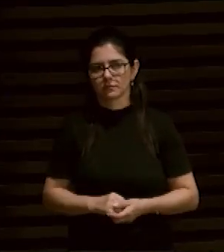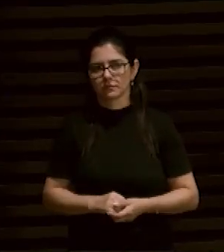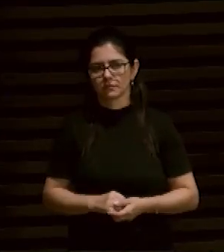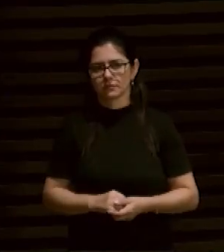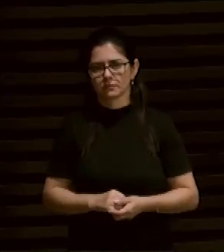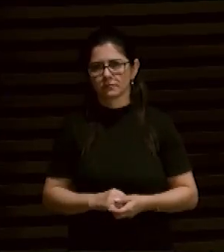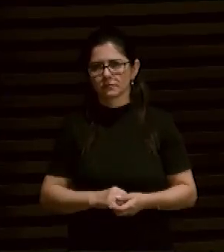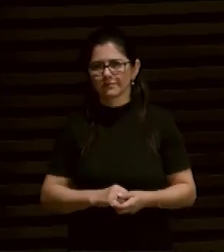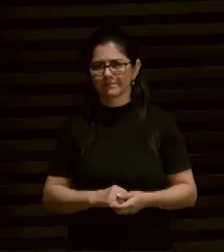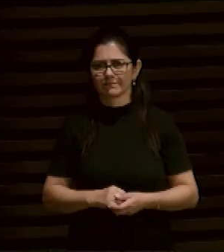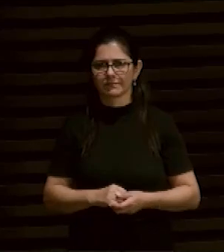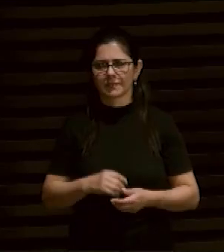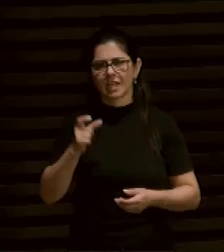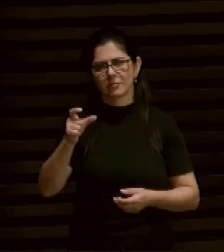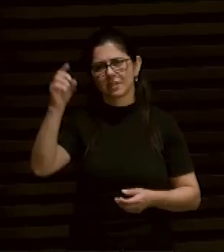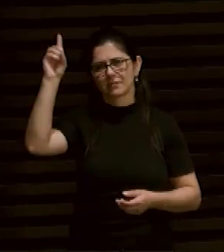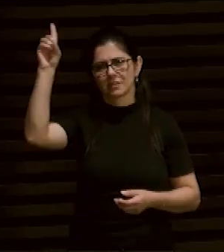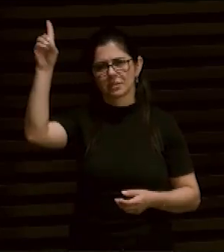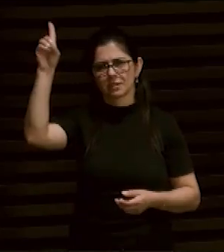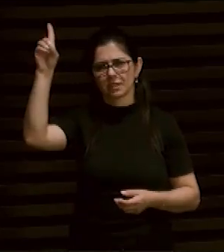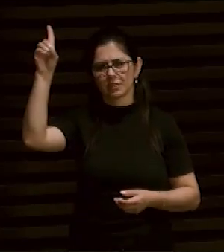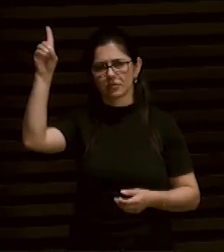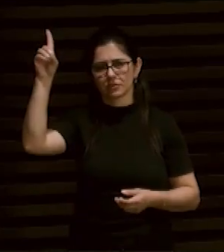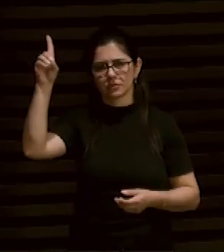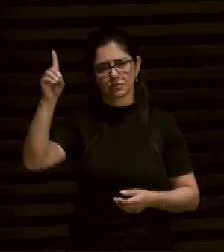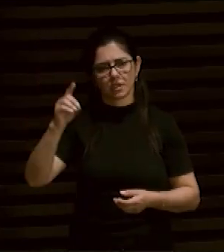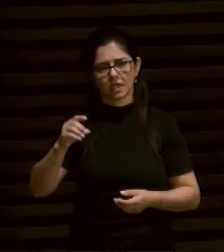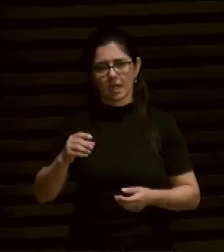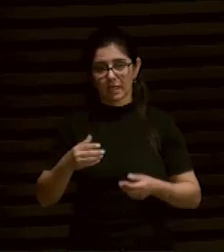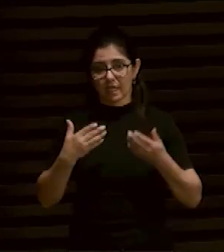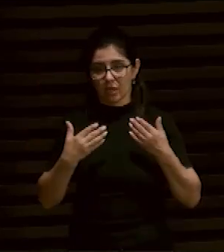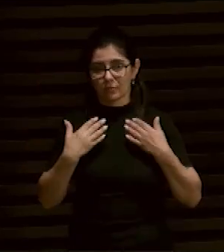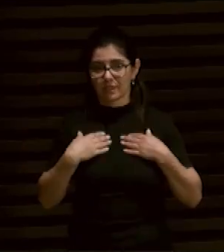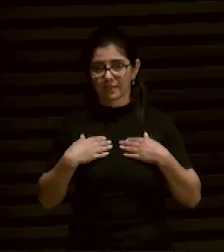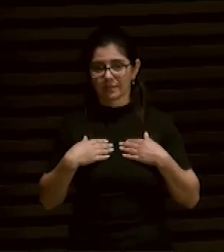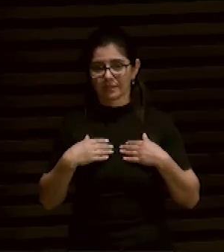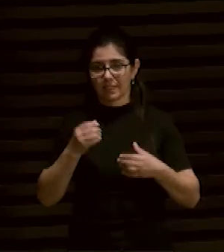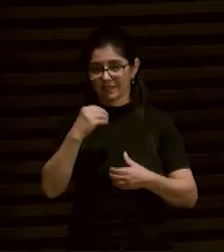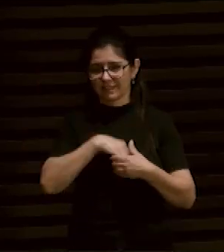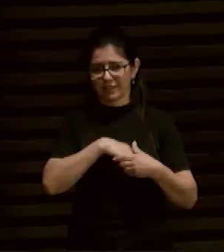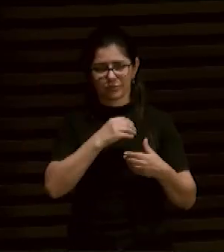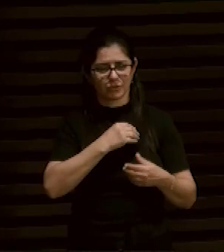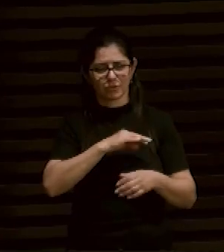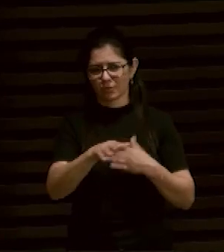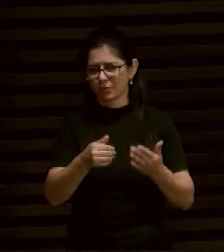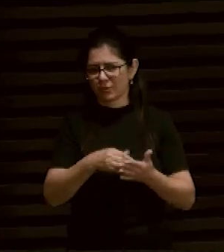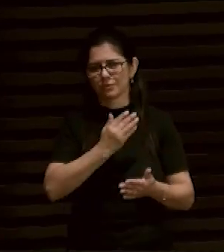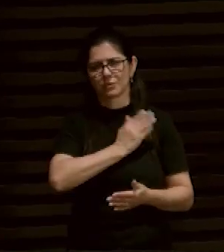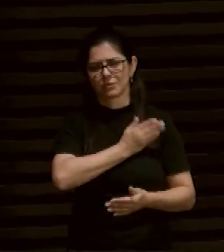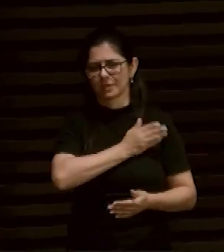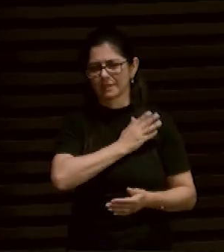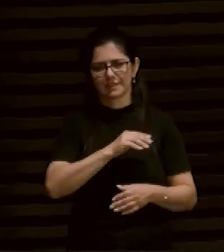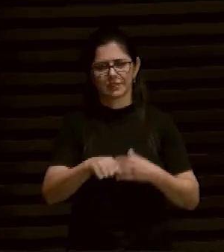Irmãos, que humilhação. A palavra de Deus entrou em todos os corações daquela cidade, do maior ao menor, do mais novo ao mais velho, do rico